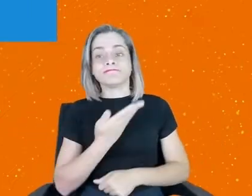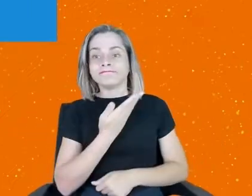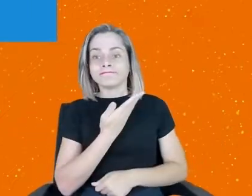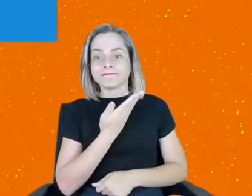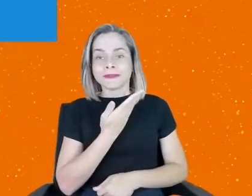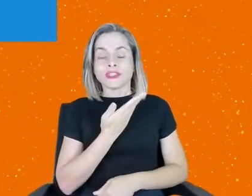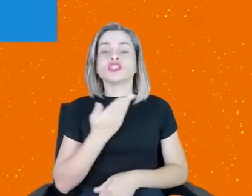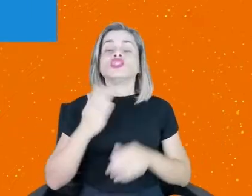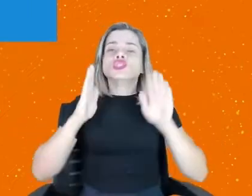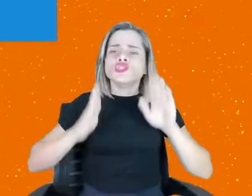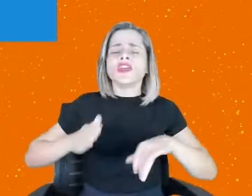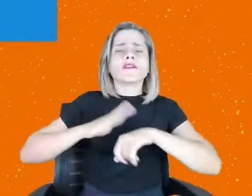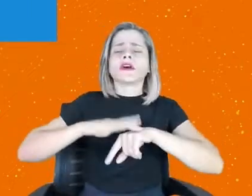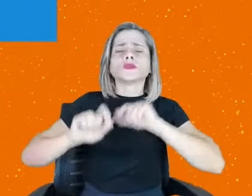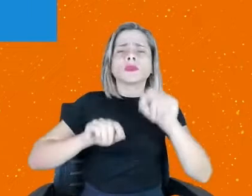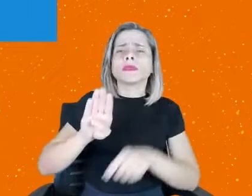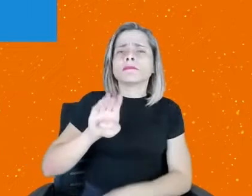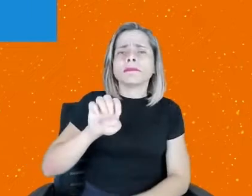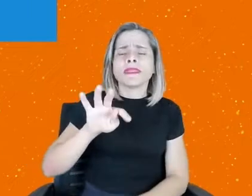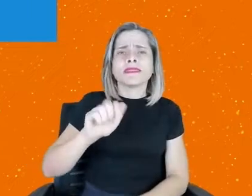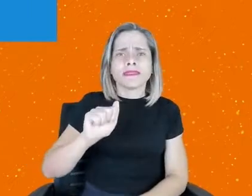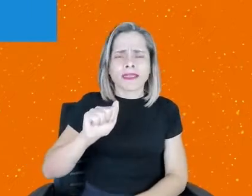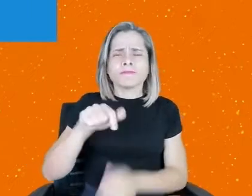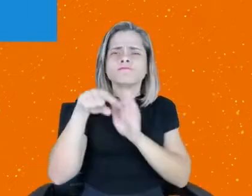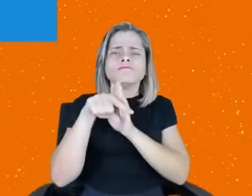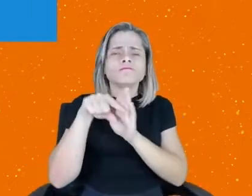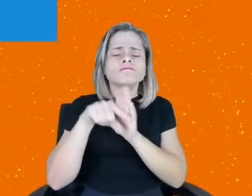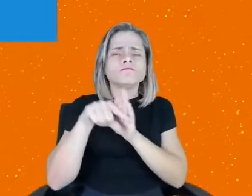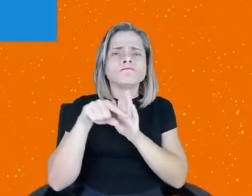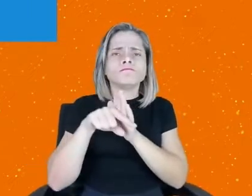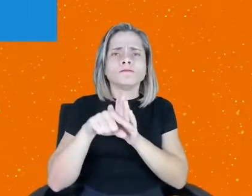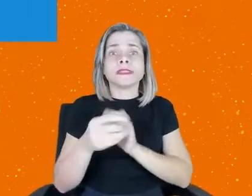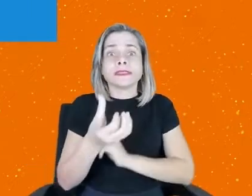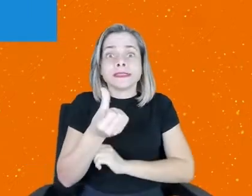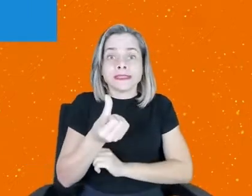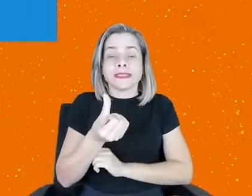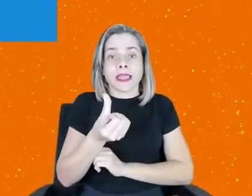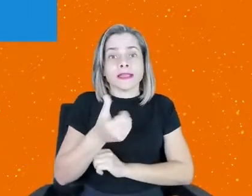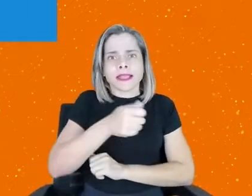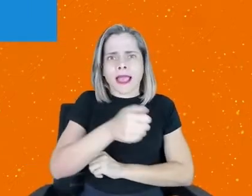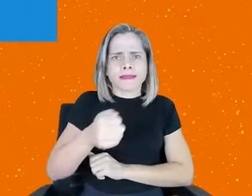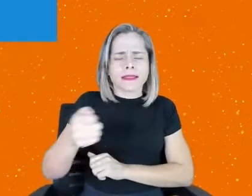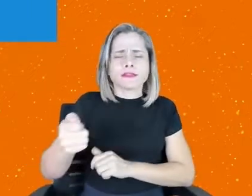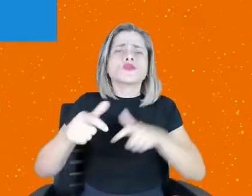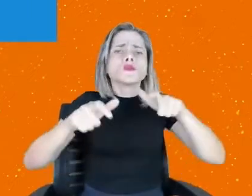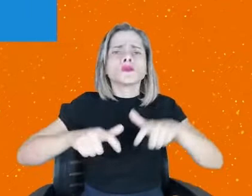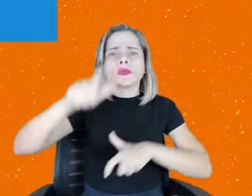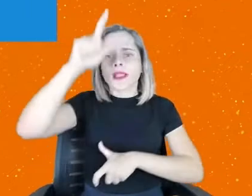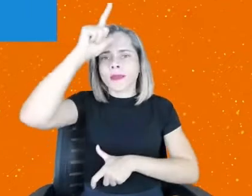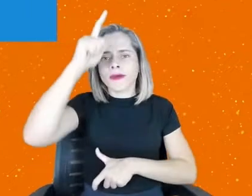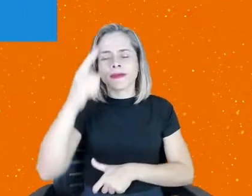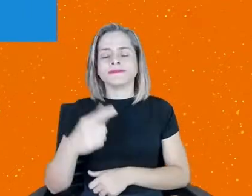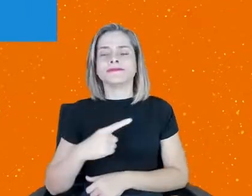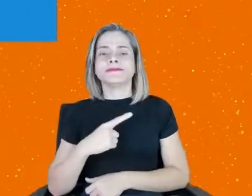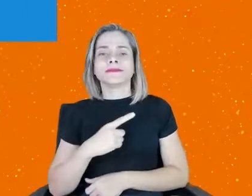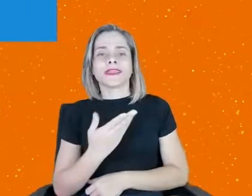test 6 canais na lá na Alemanha e aqui tem alguns essa este morre ou sair de